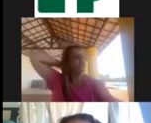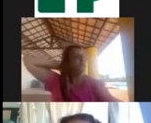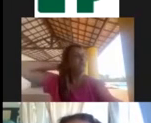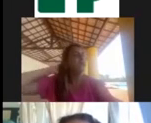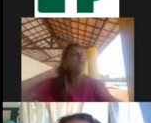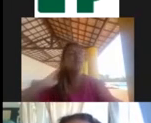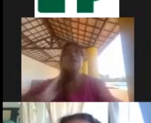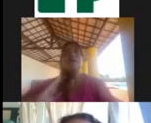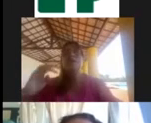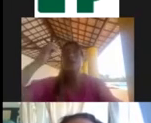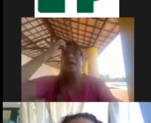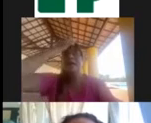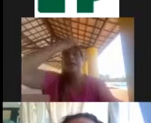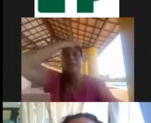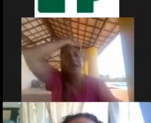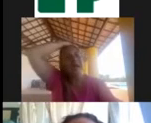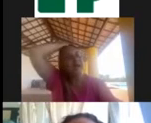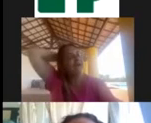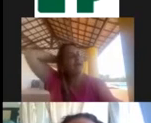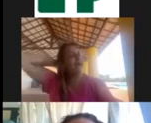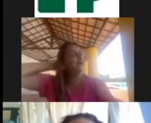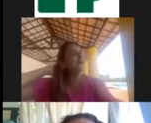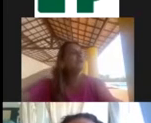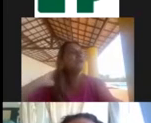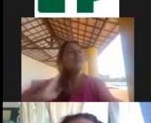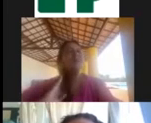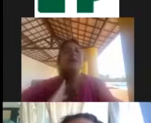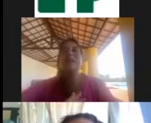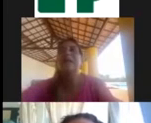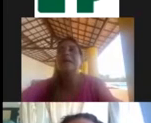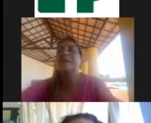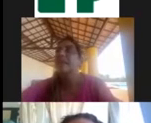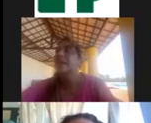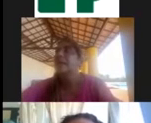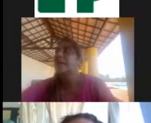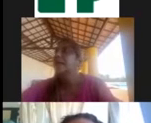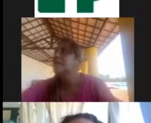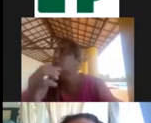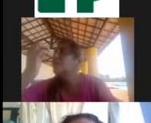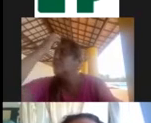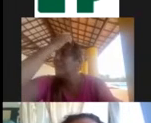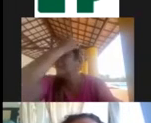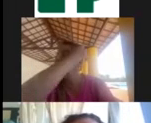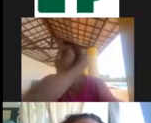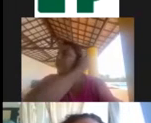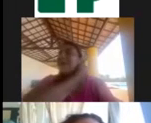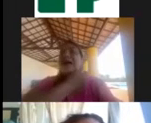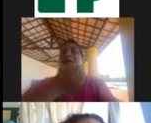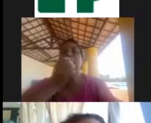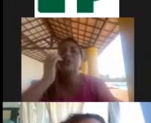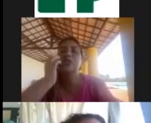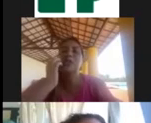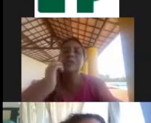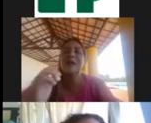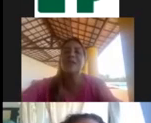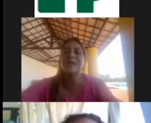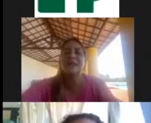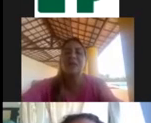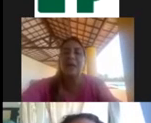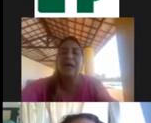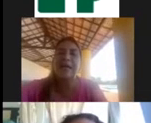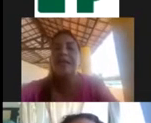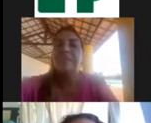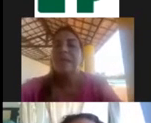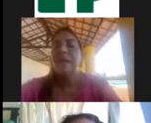CONIMA, e que se uniu para tentar, durante a pandemia, estruturar um formato de